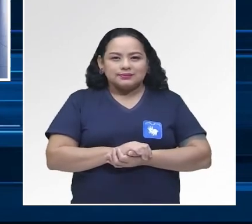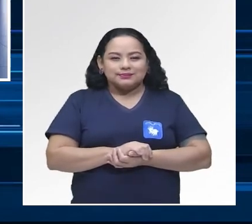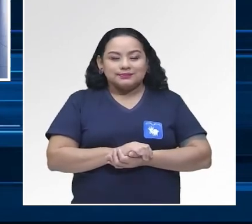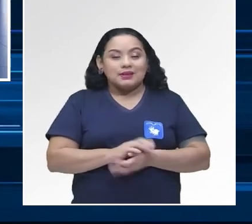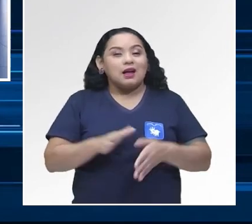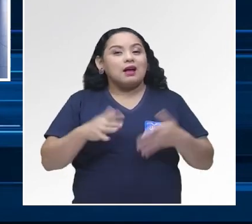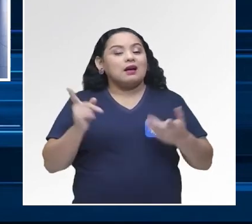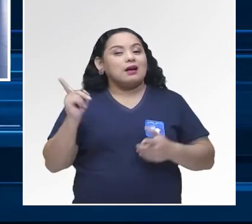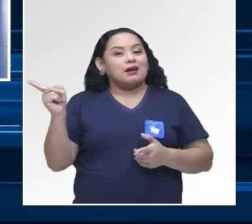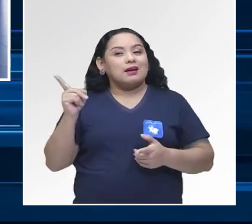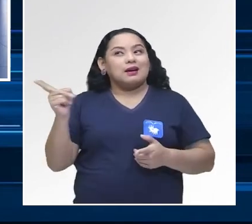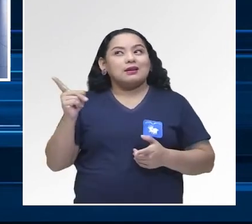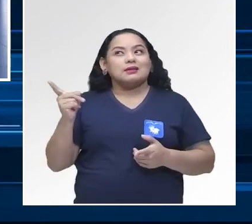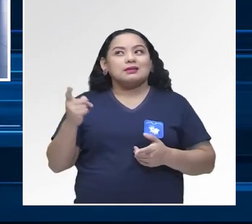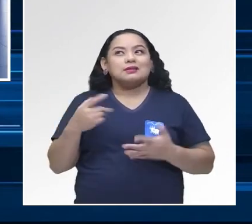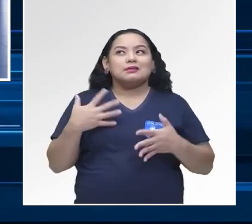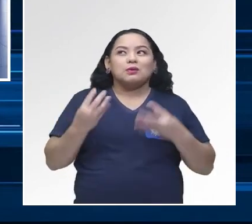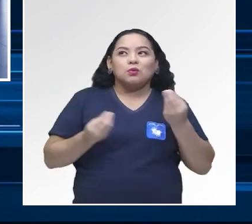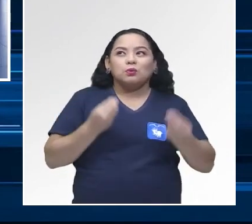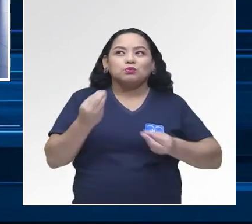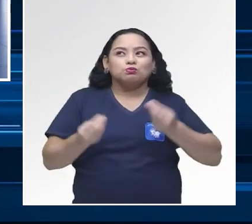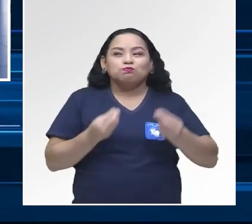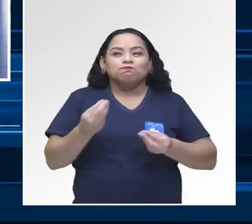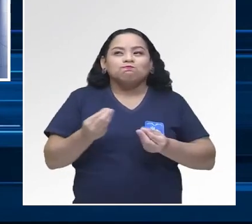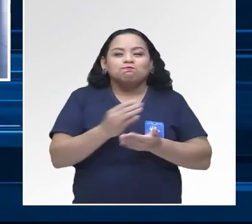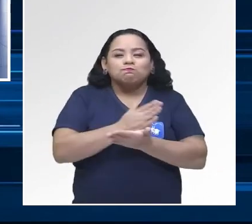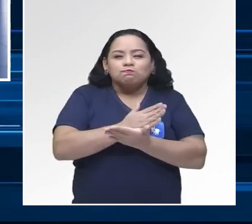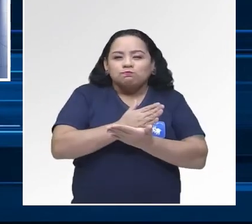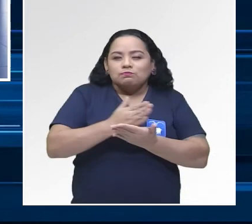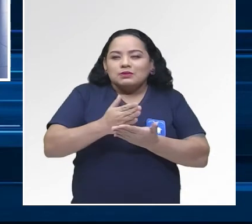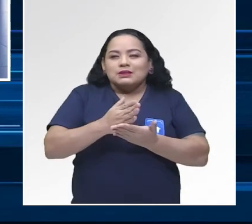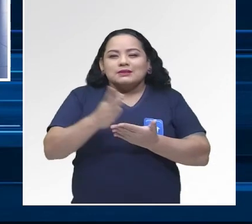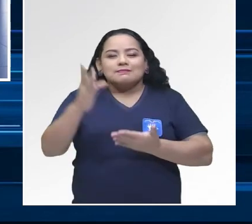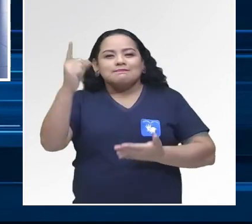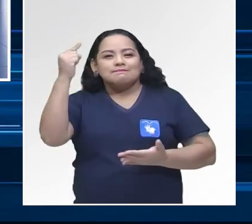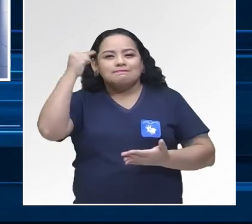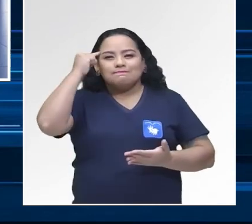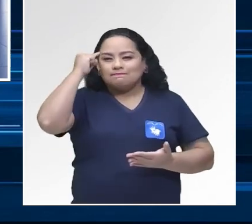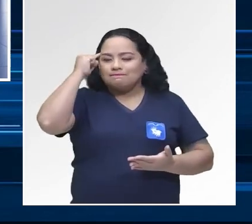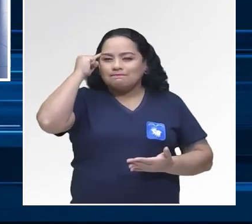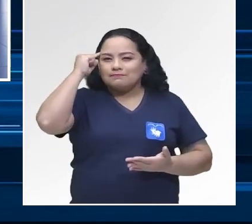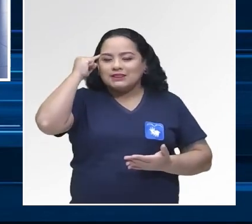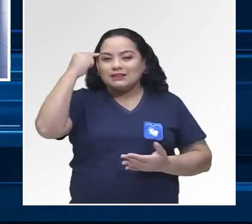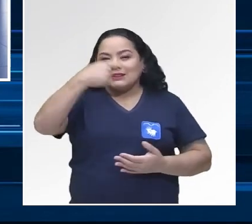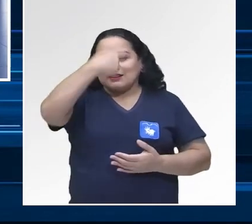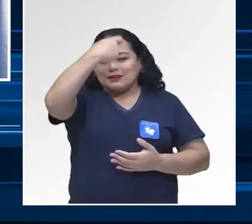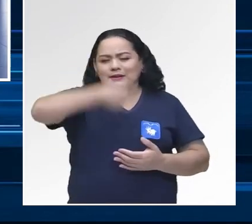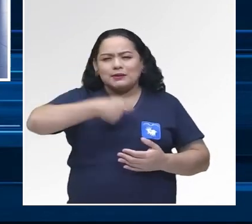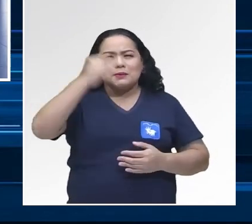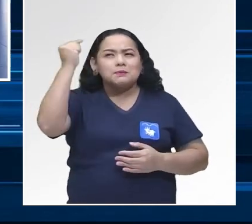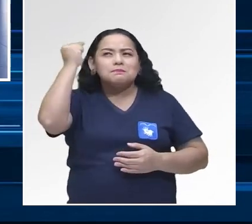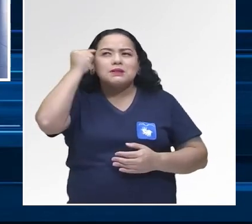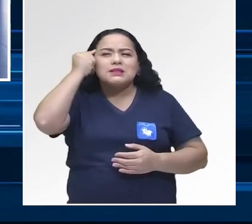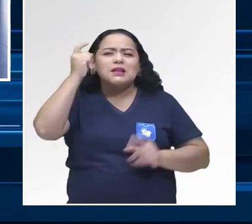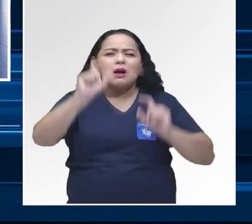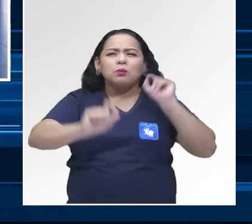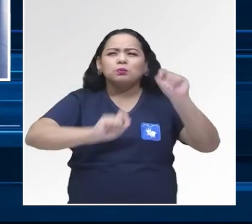Aí que o negócio começa, né? Vai para o pensamento. Eu começo a pensar. O que é